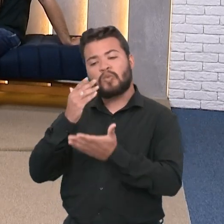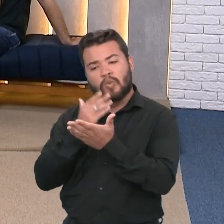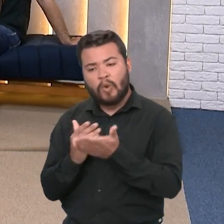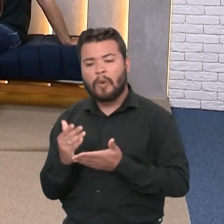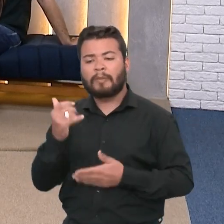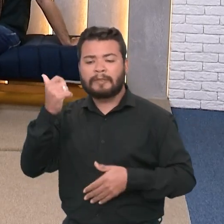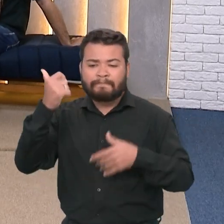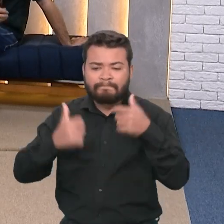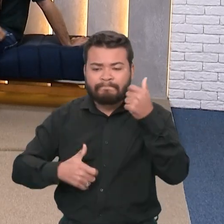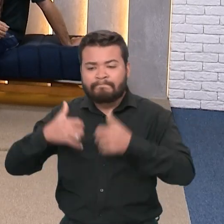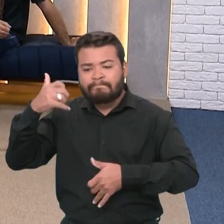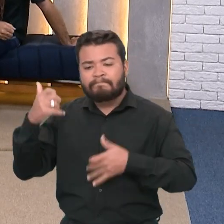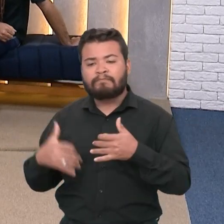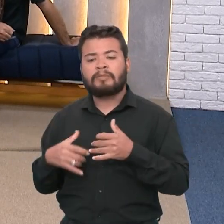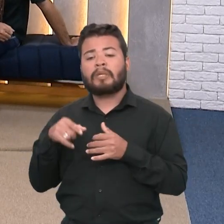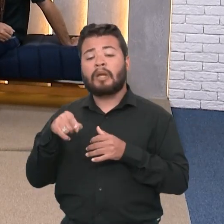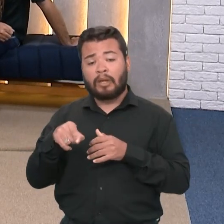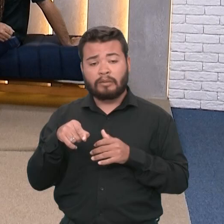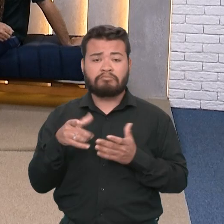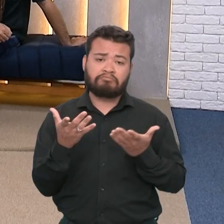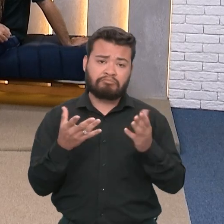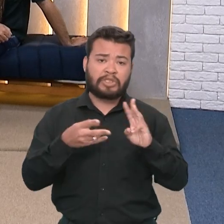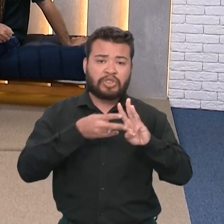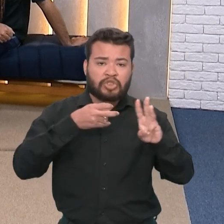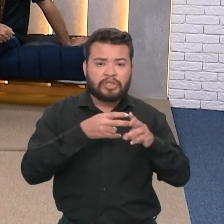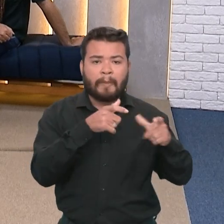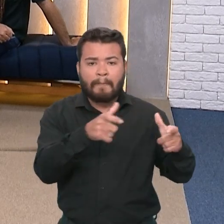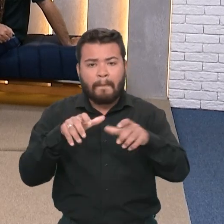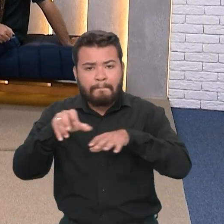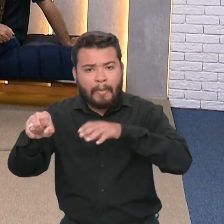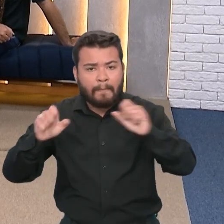se trata o marco temporal. Daíse, explica pra gente.